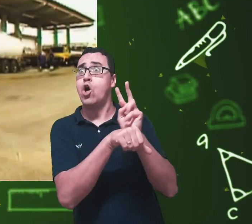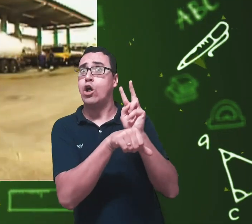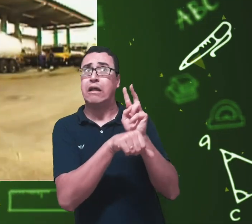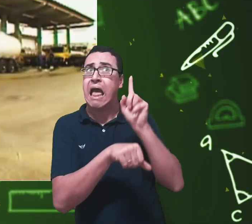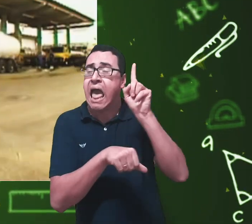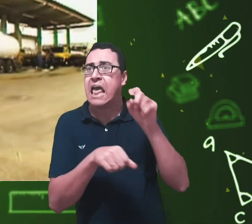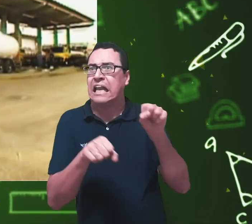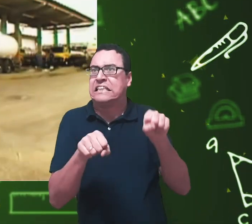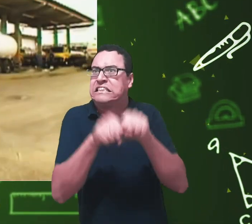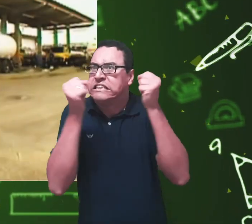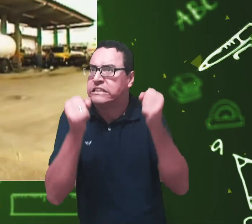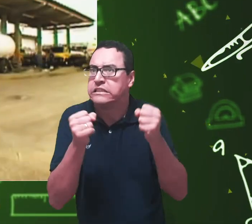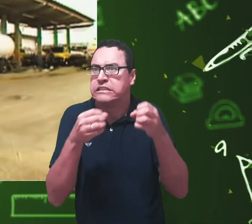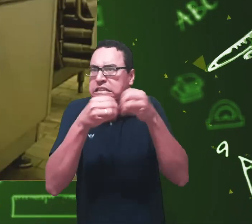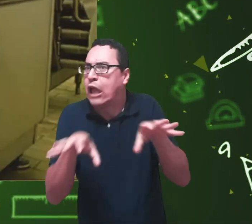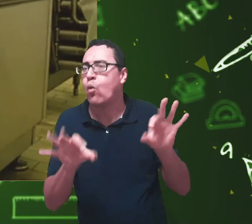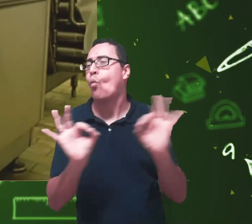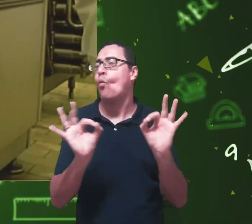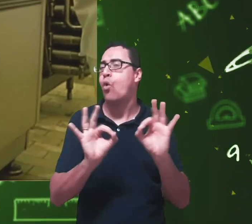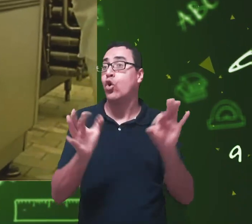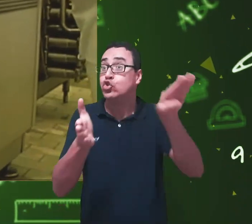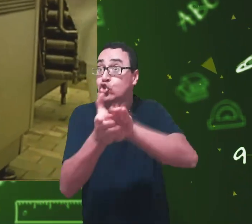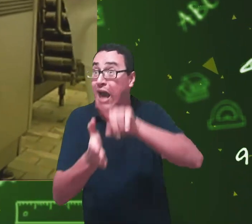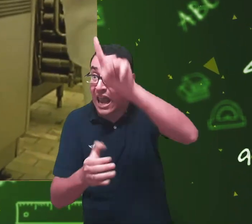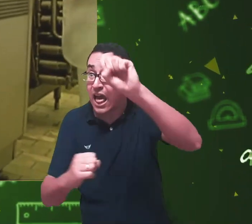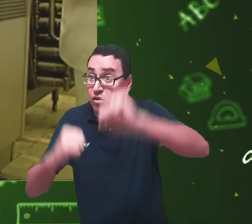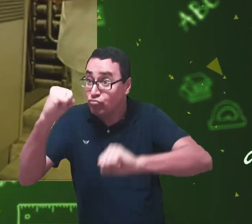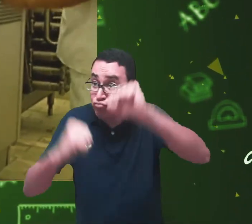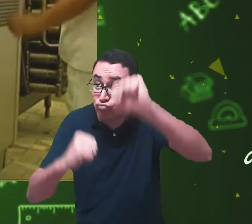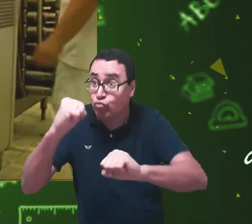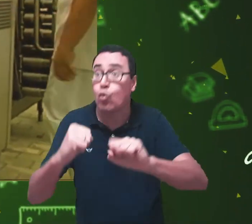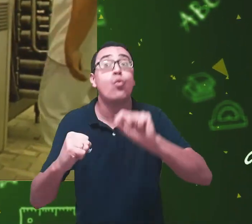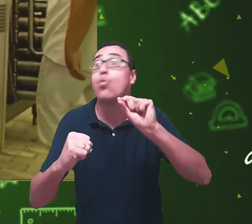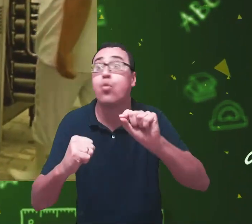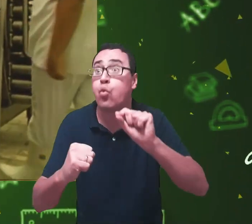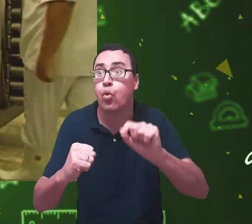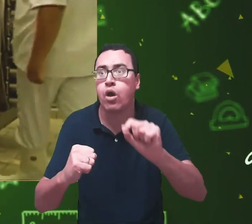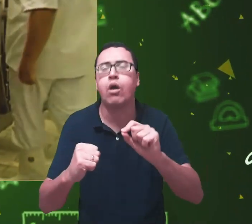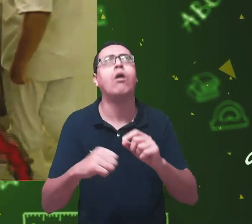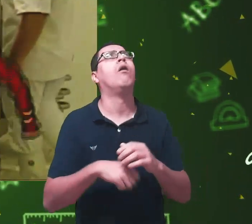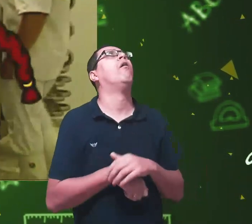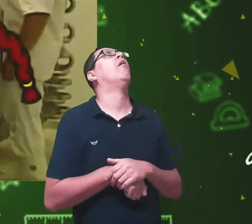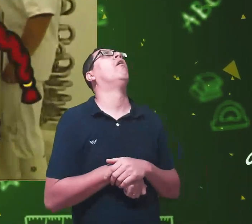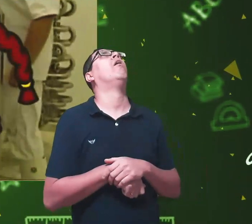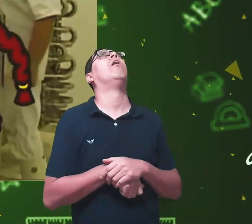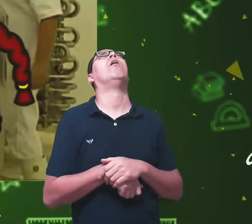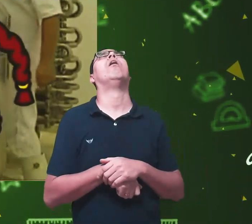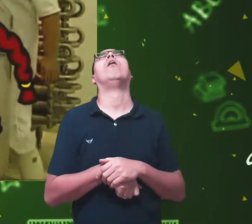não estragar. Lá na usina acontece a pasteurização.